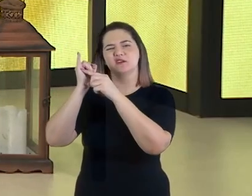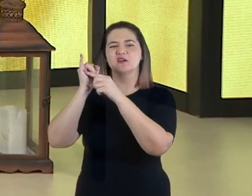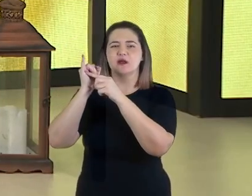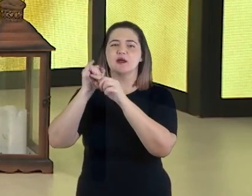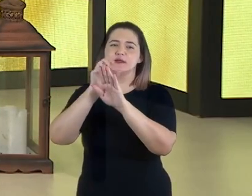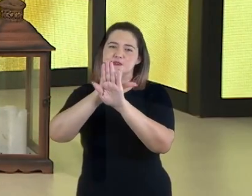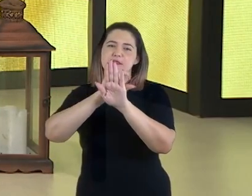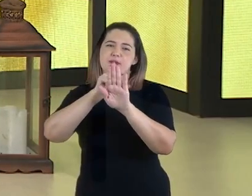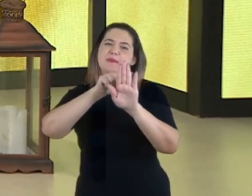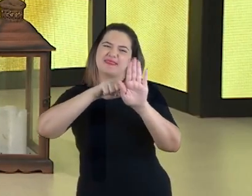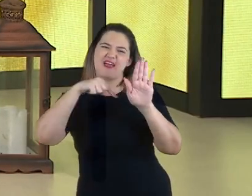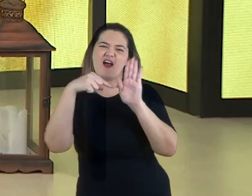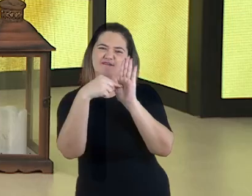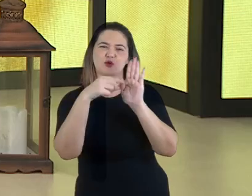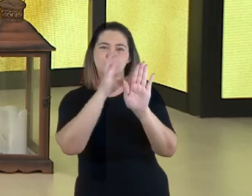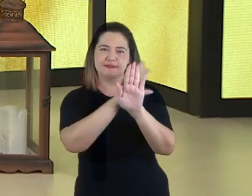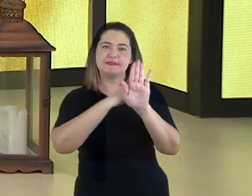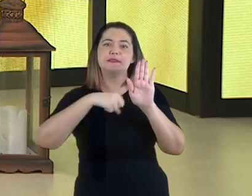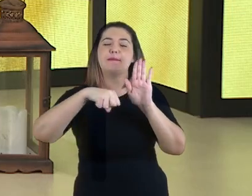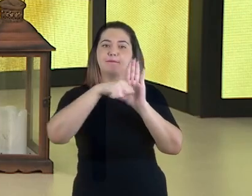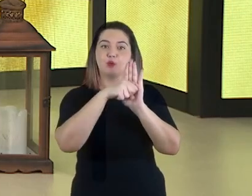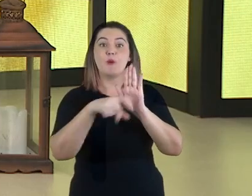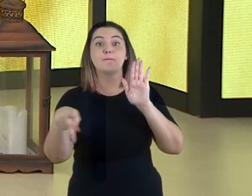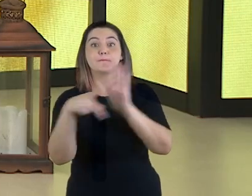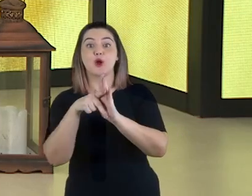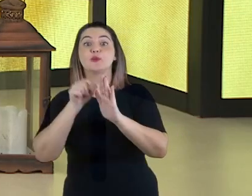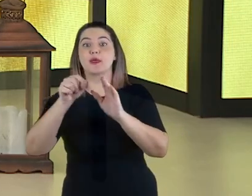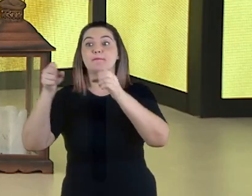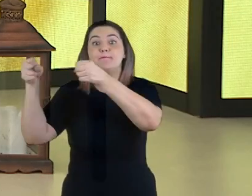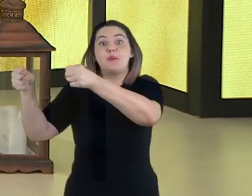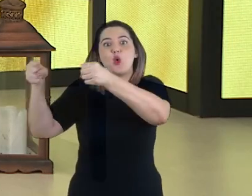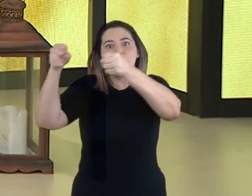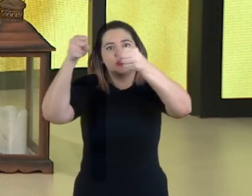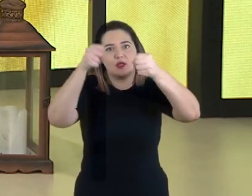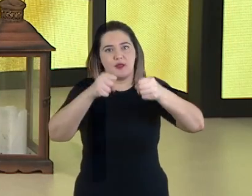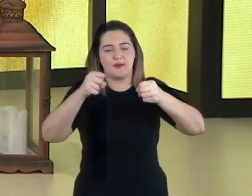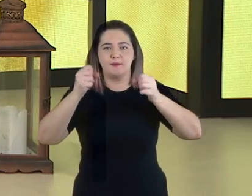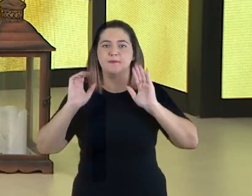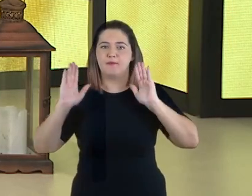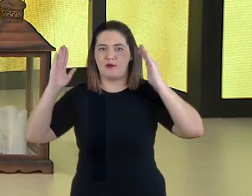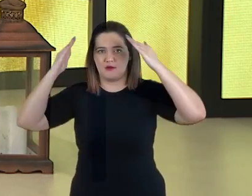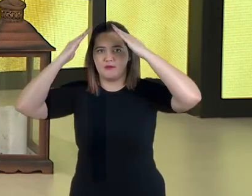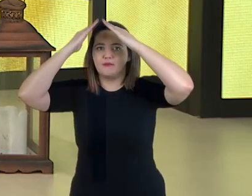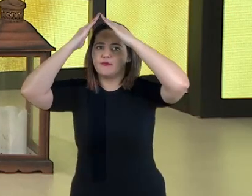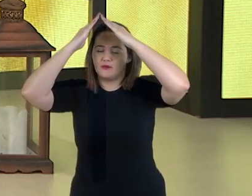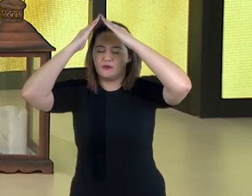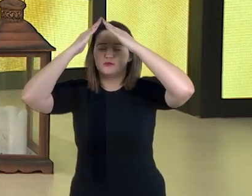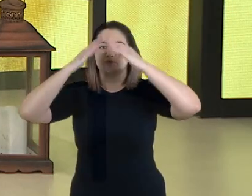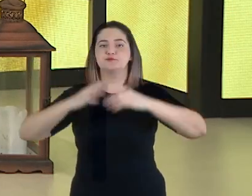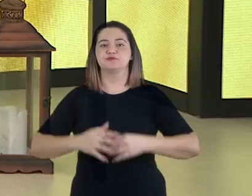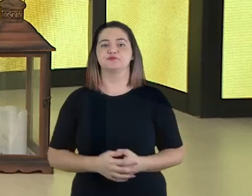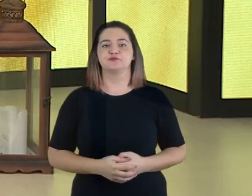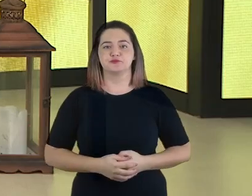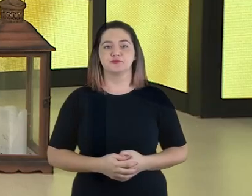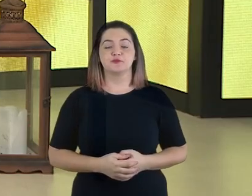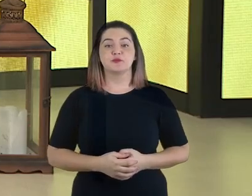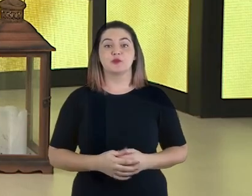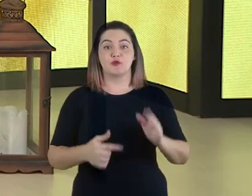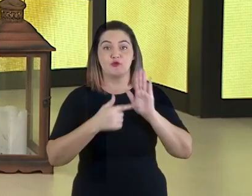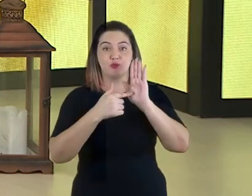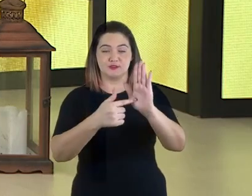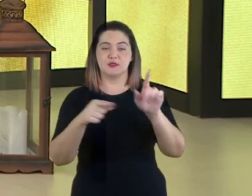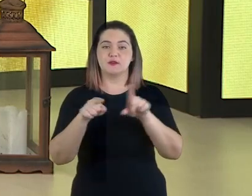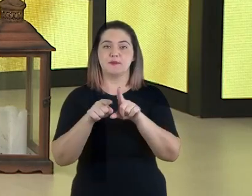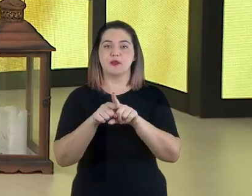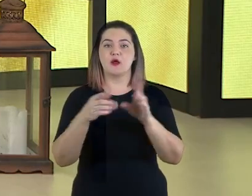pouquinho mais. Porém, faltou algo que eu não destaquei e eu quero voltar a apresentar Daniel 7:25 aqui no